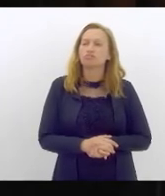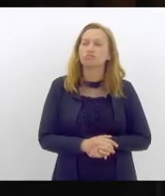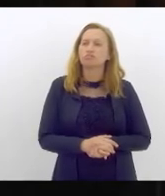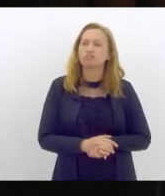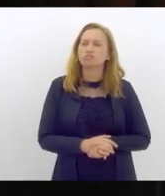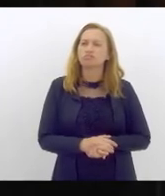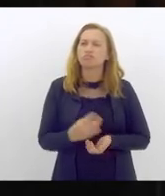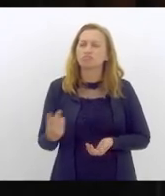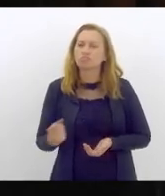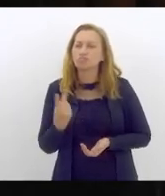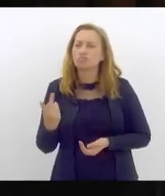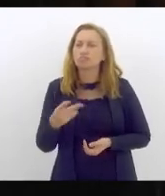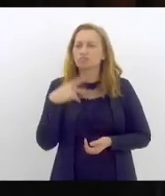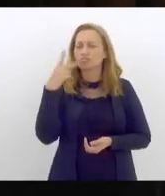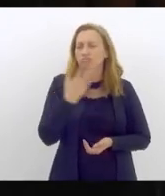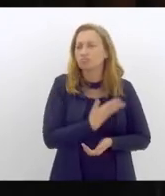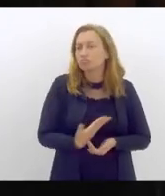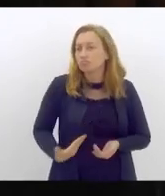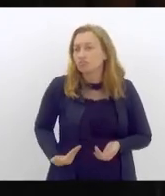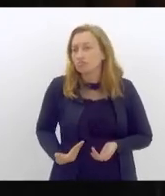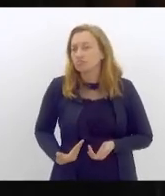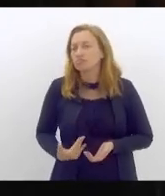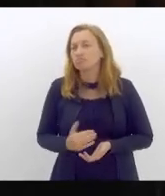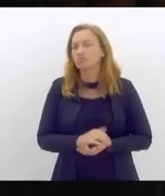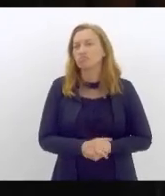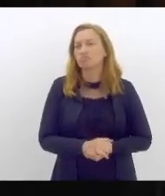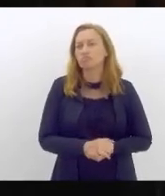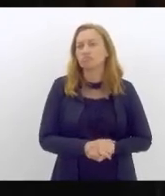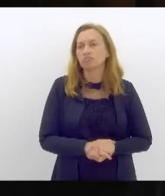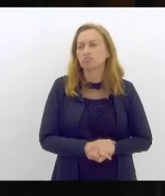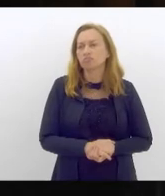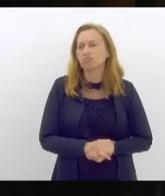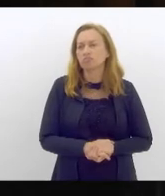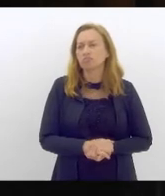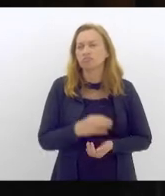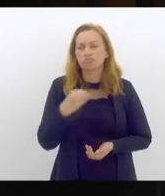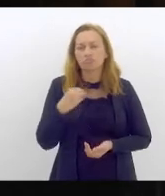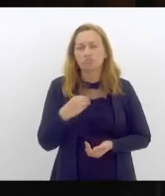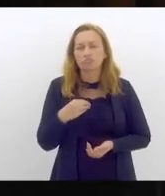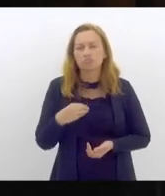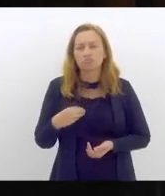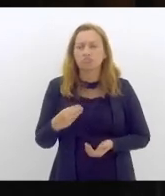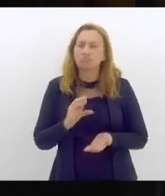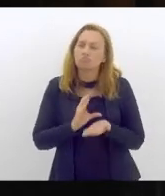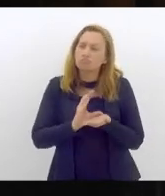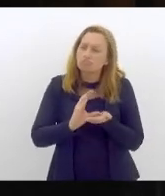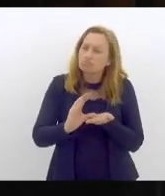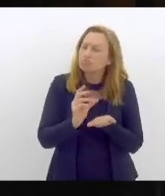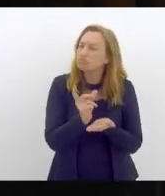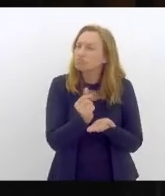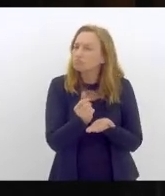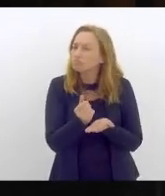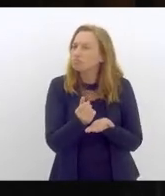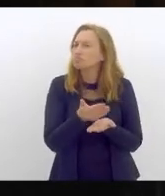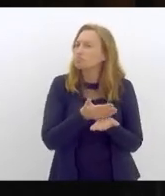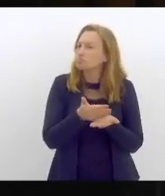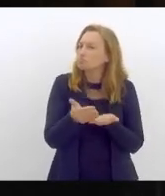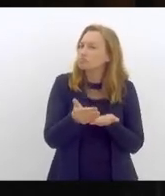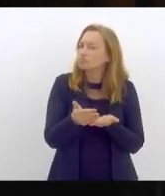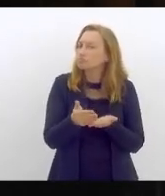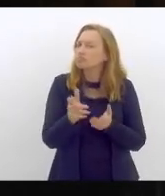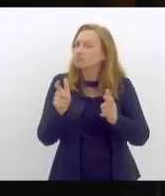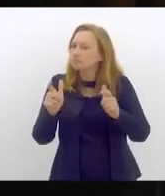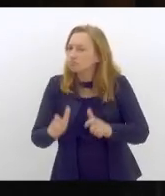de políticas públicas se evidencia a partir do orçamento destinado para aquela